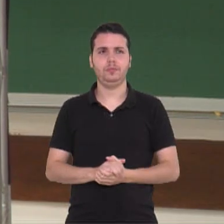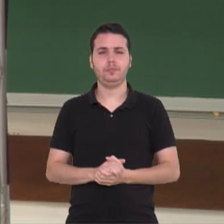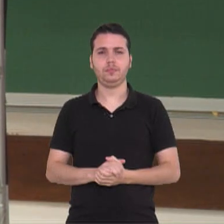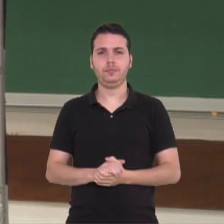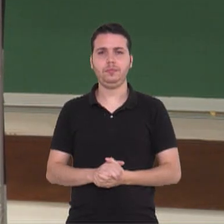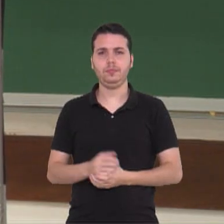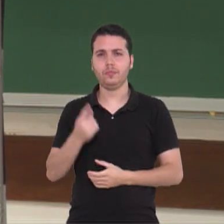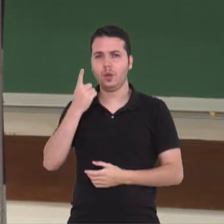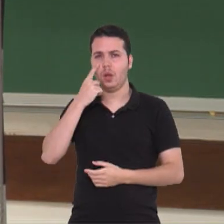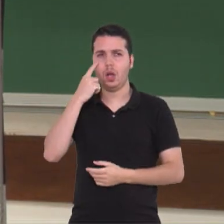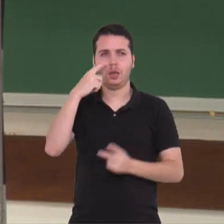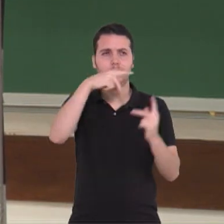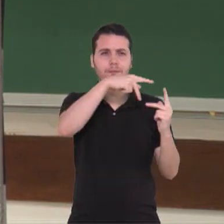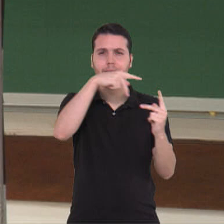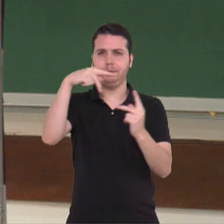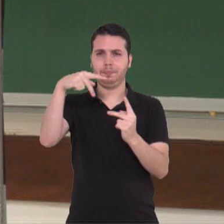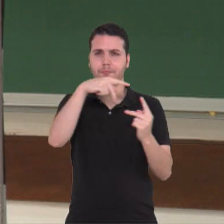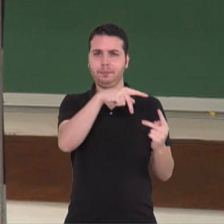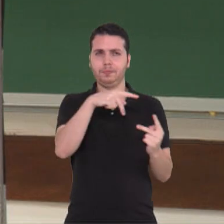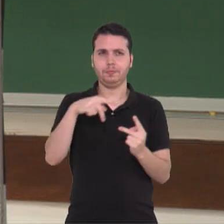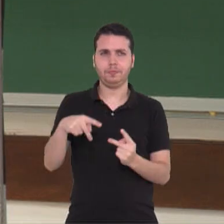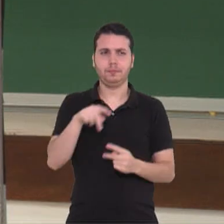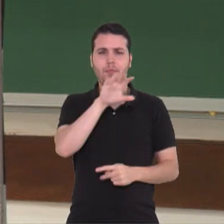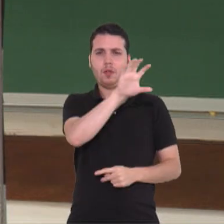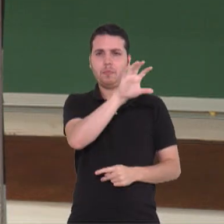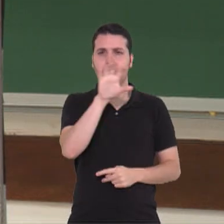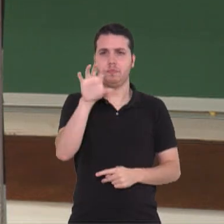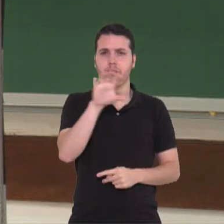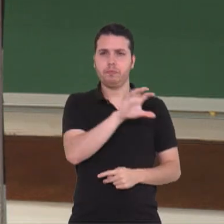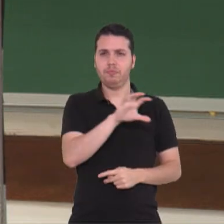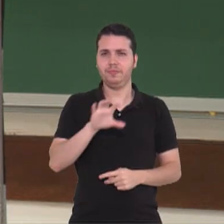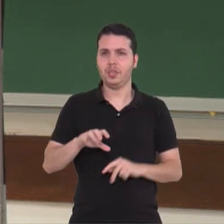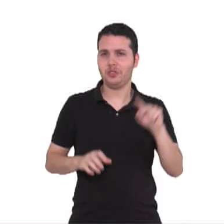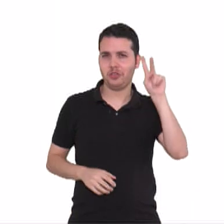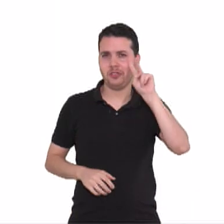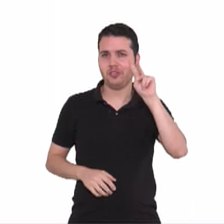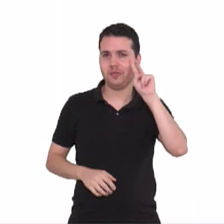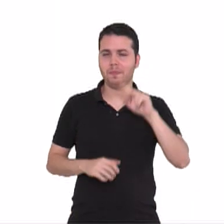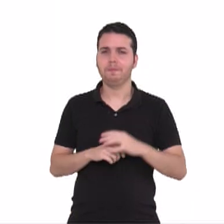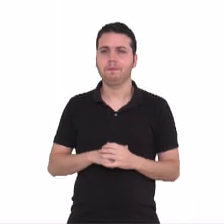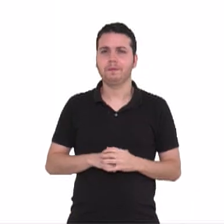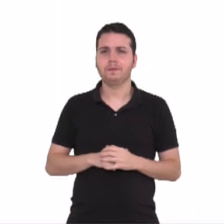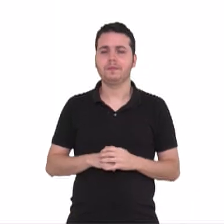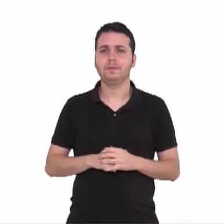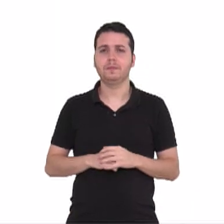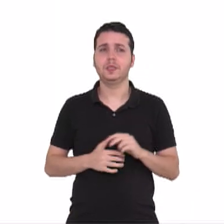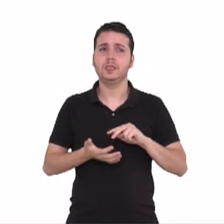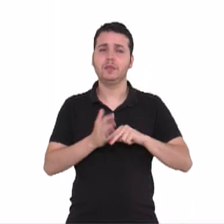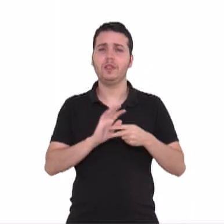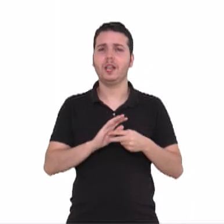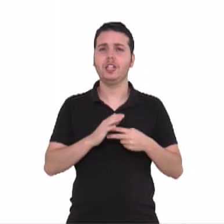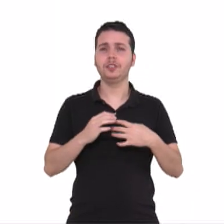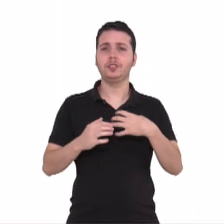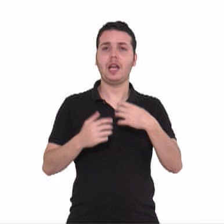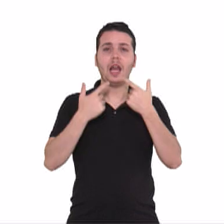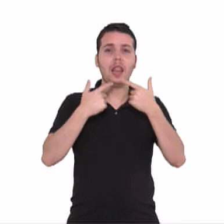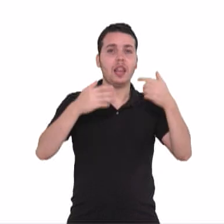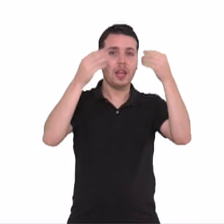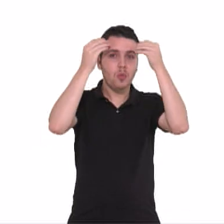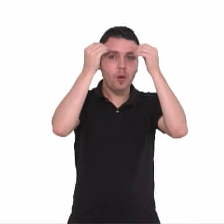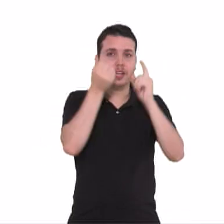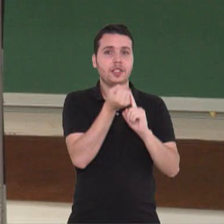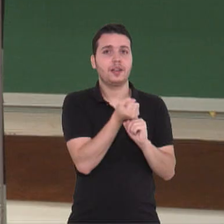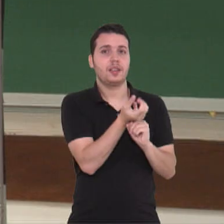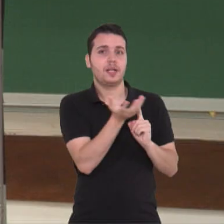Então vamos observar esses quadros aqui, essa história, que é toda numa linguagem não verbal. Então